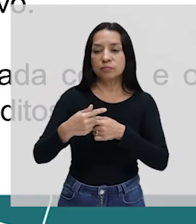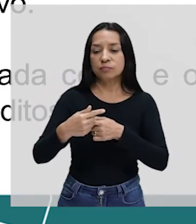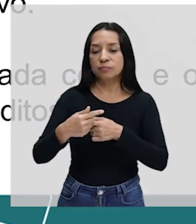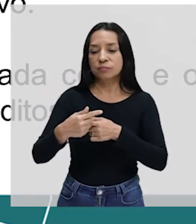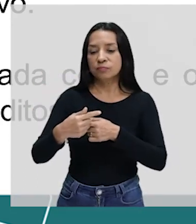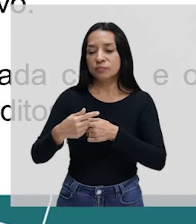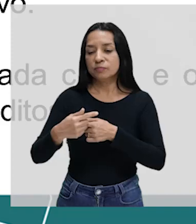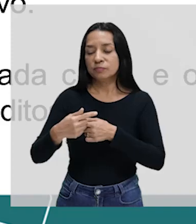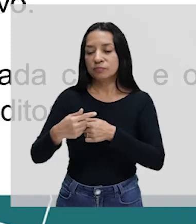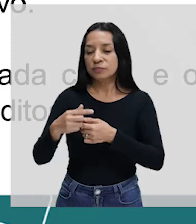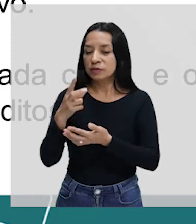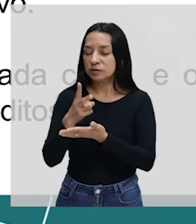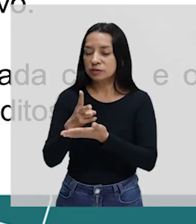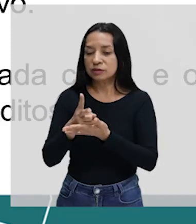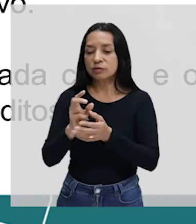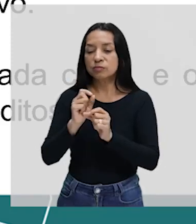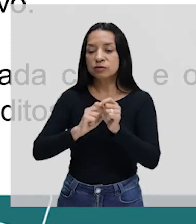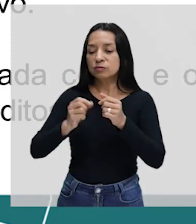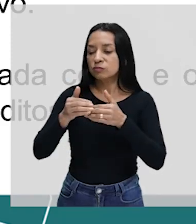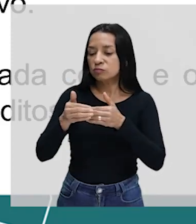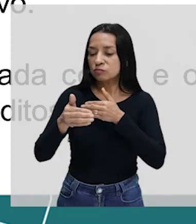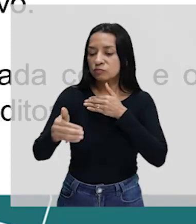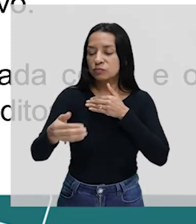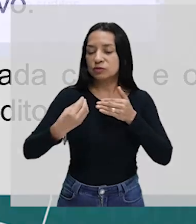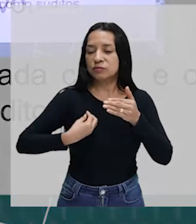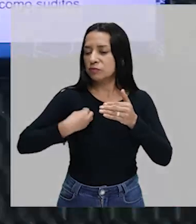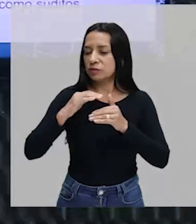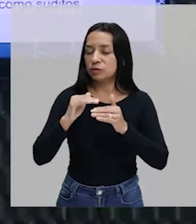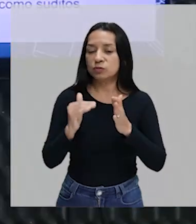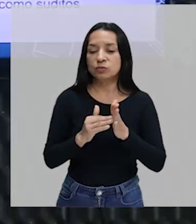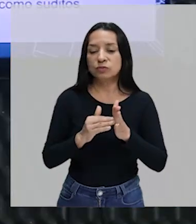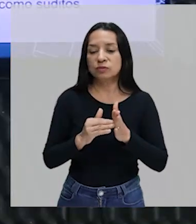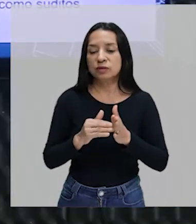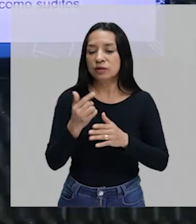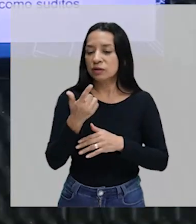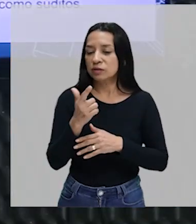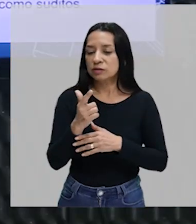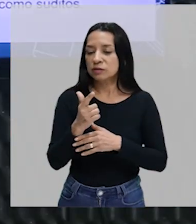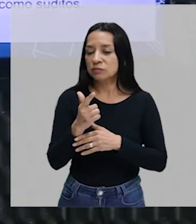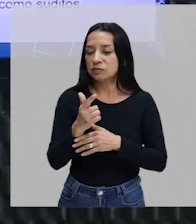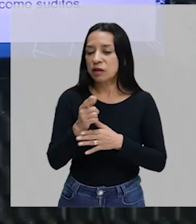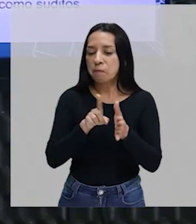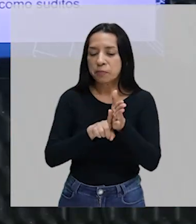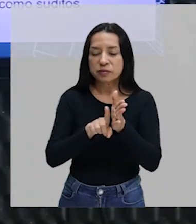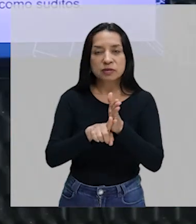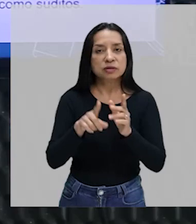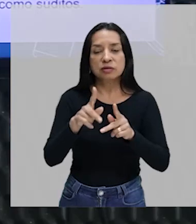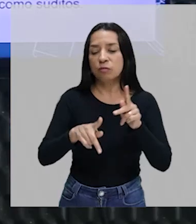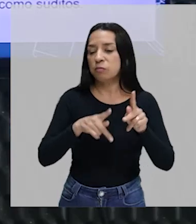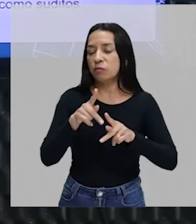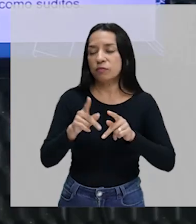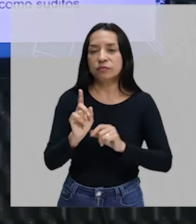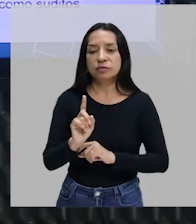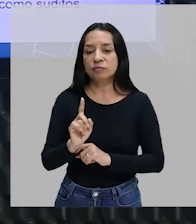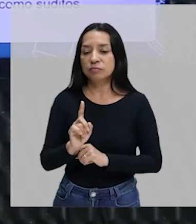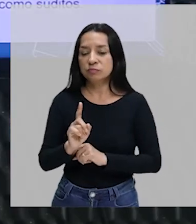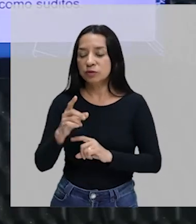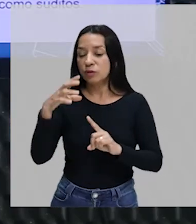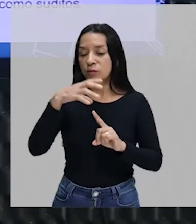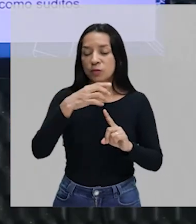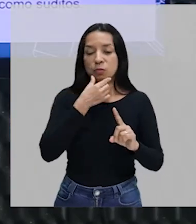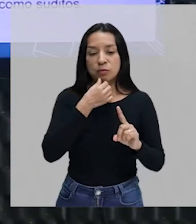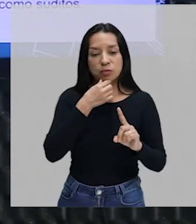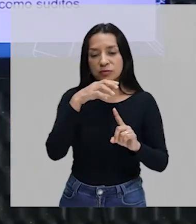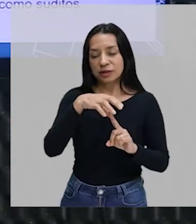E vitalício, que significa durante a vida toda, sem qualquer consulta ao povo. Então, numa monarquia, não